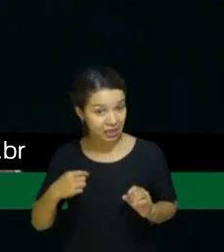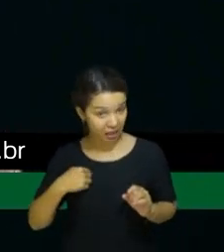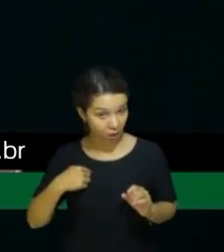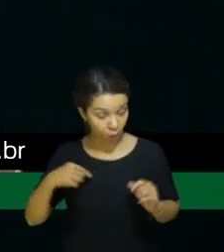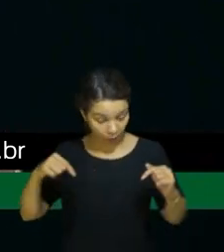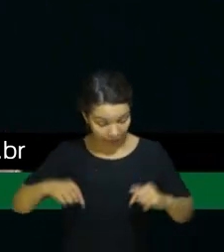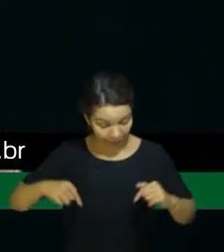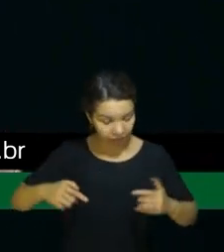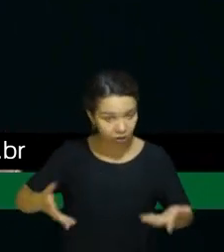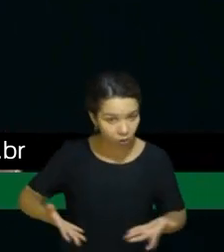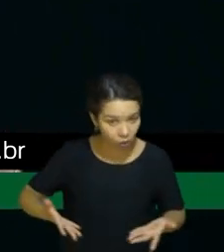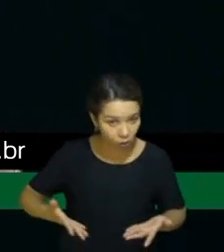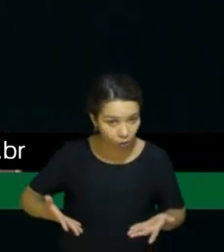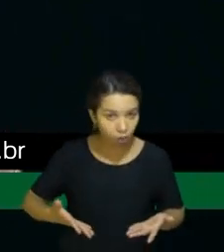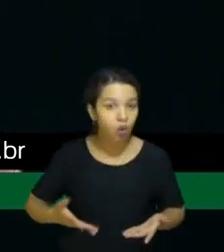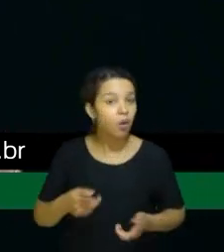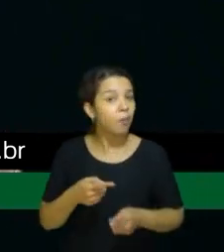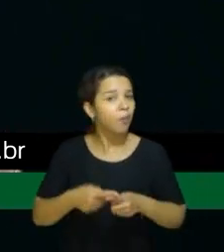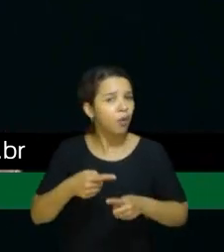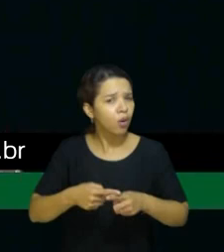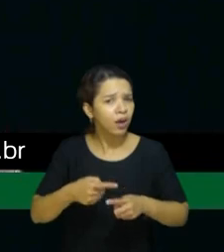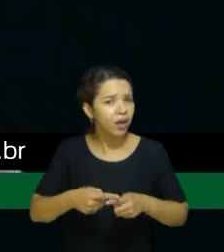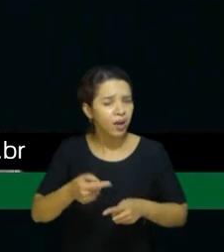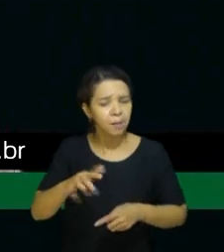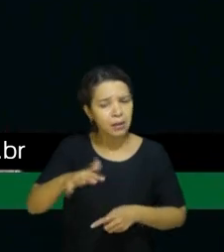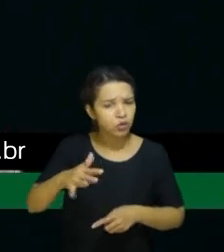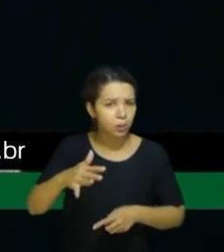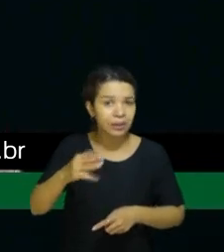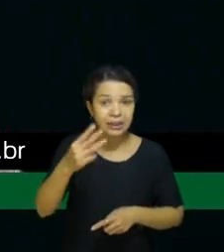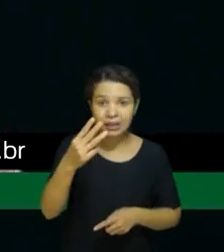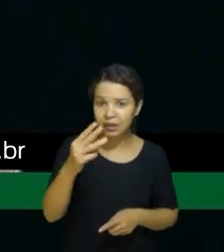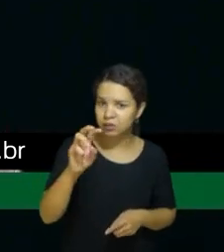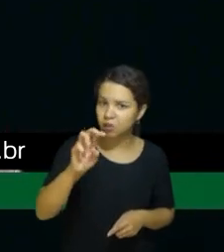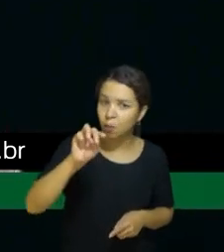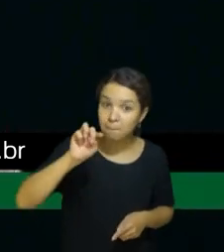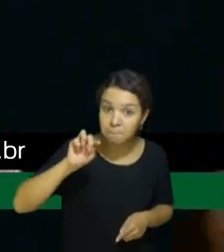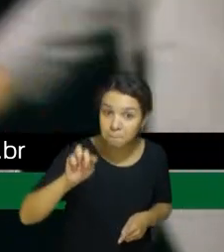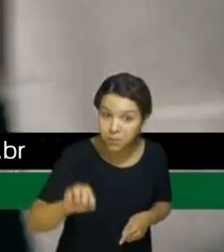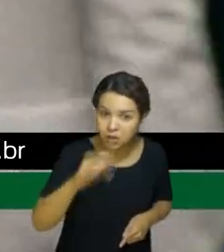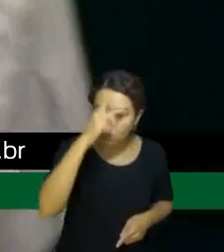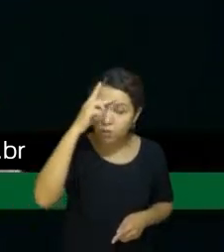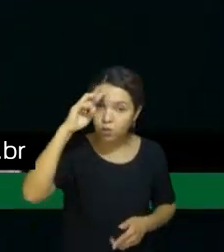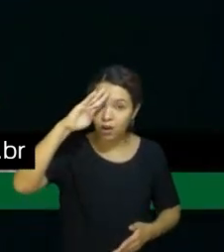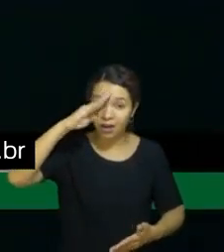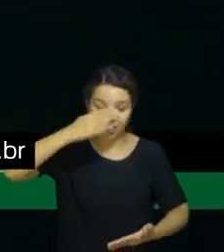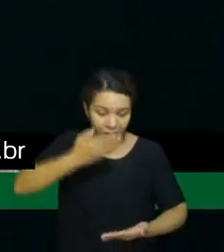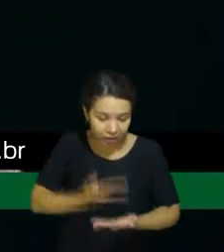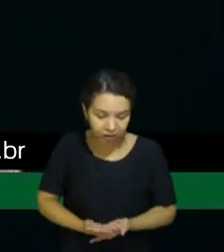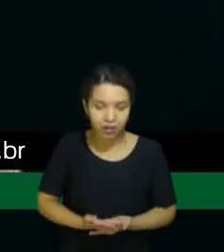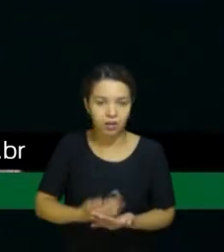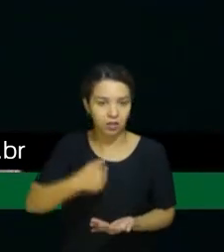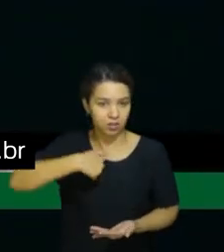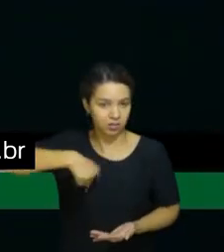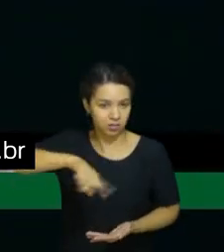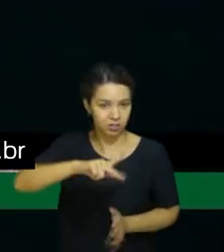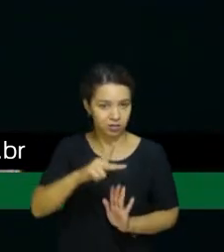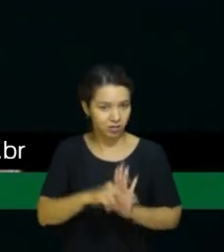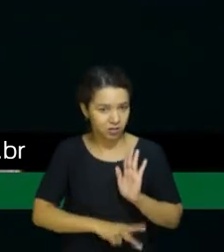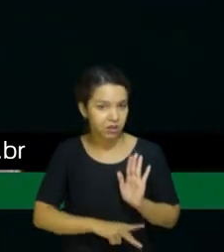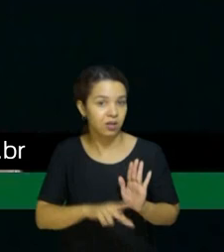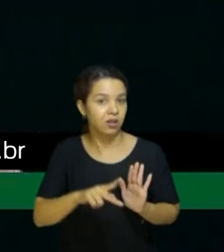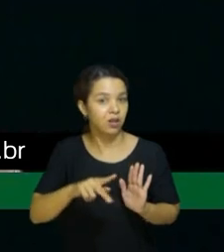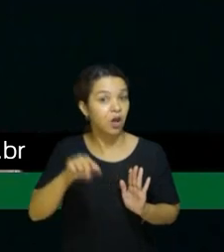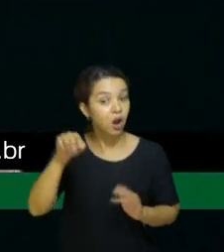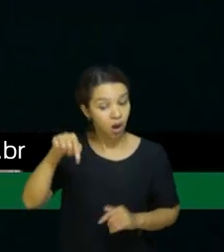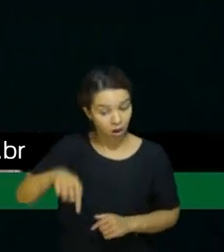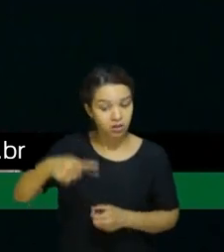é porque mais ou quase 35.000 pessoas acreditaram no nosso projeto e somente de Blumenau mais de